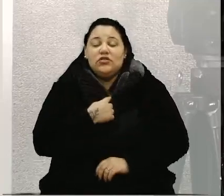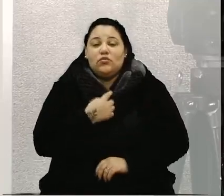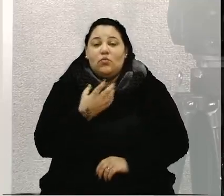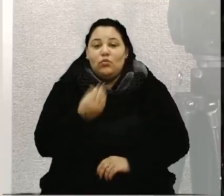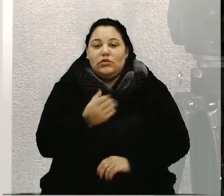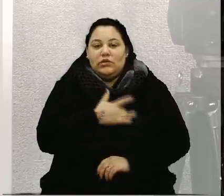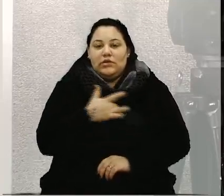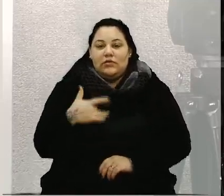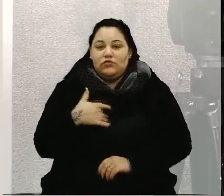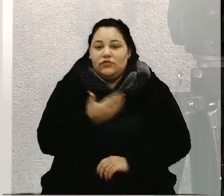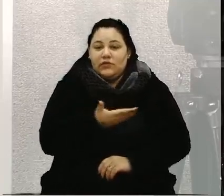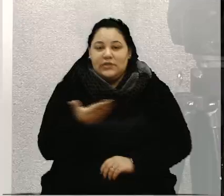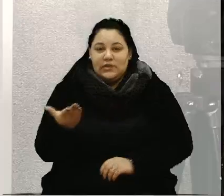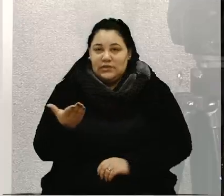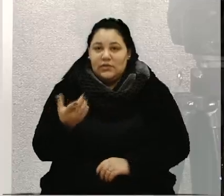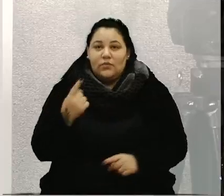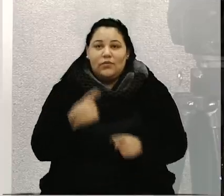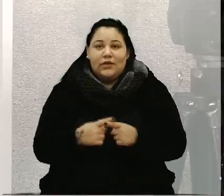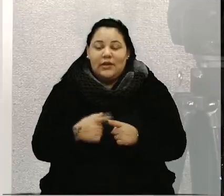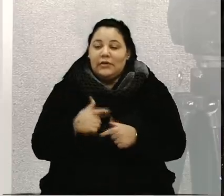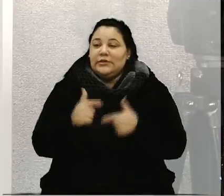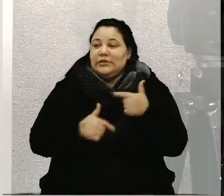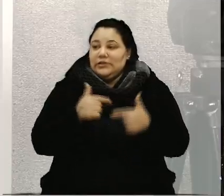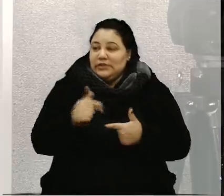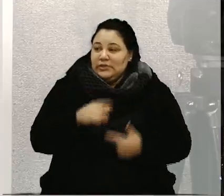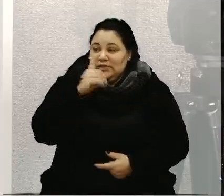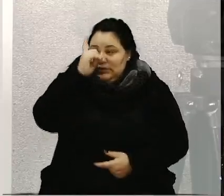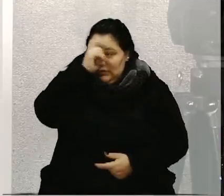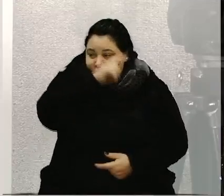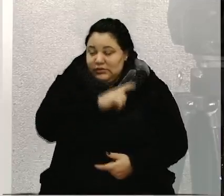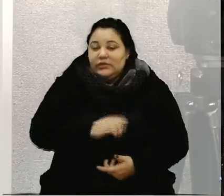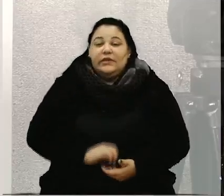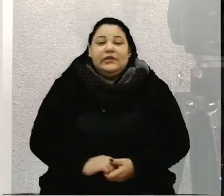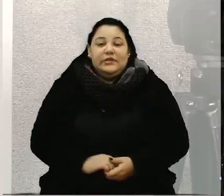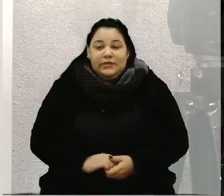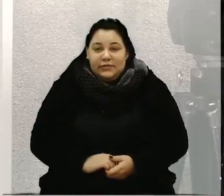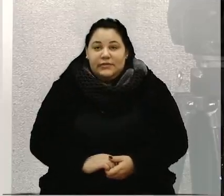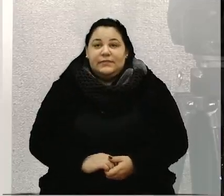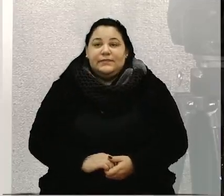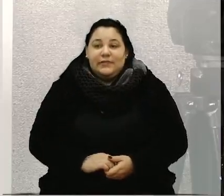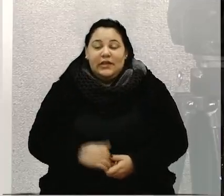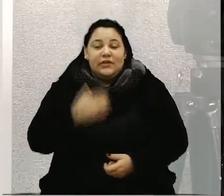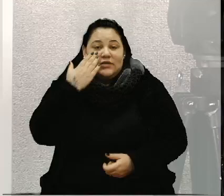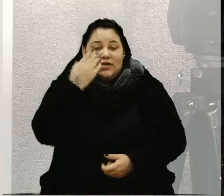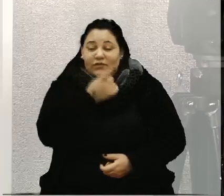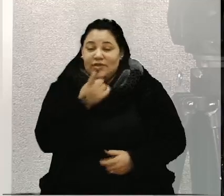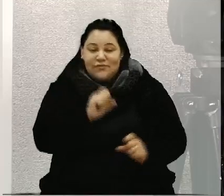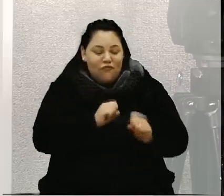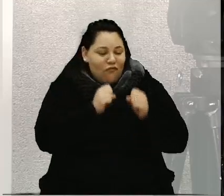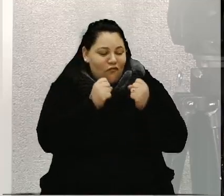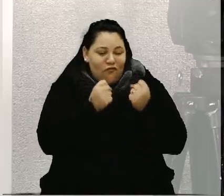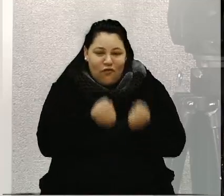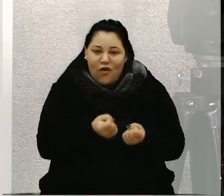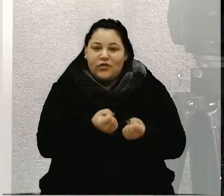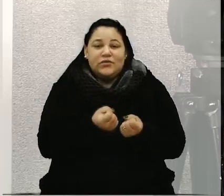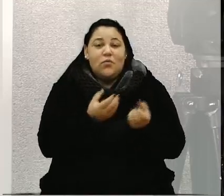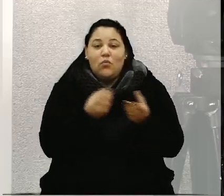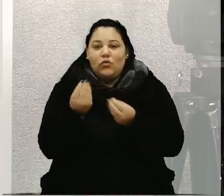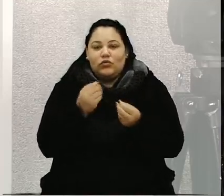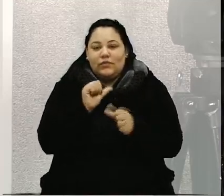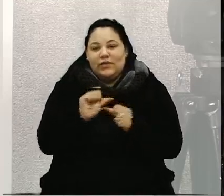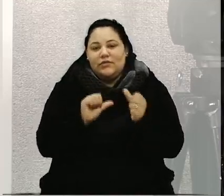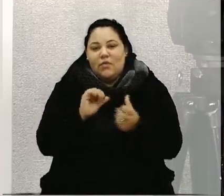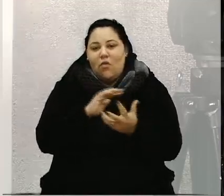todos vocês, porque é um trabalho incansável e que não mede esforços para tornar o mundo melhor. Então, que